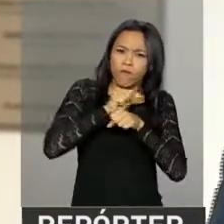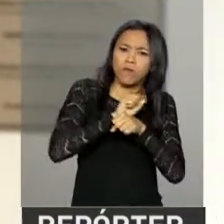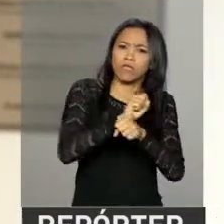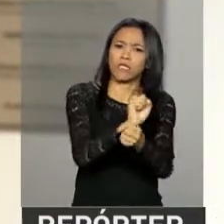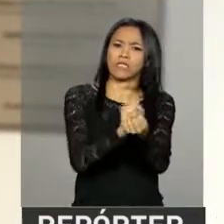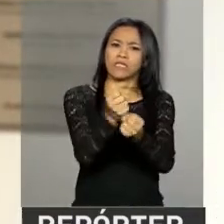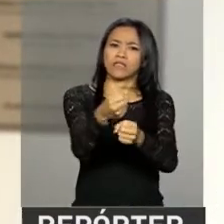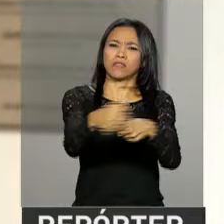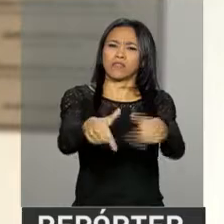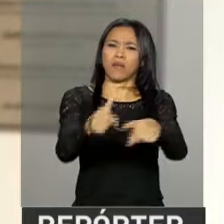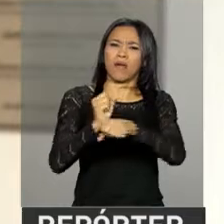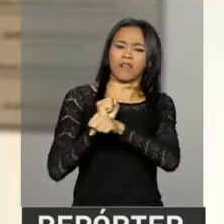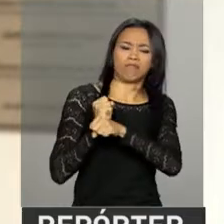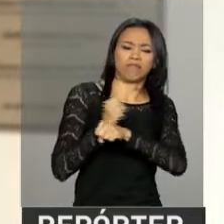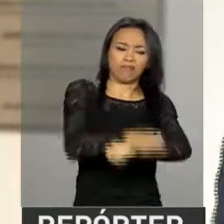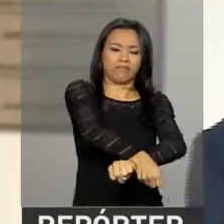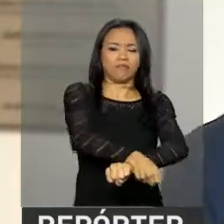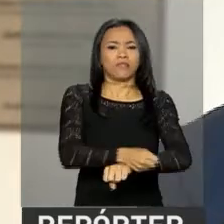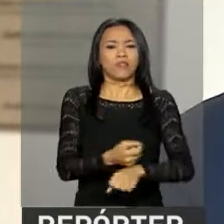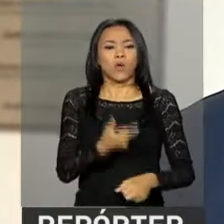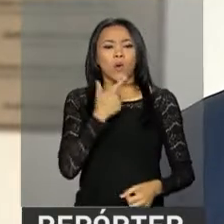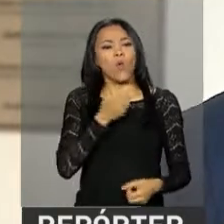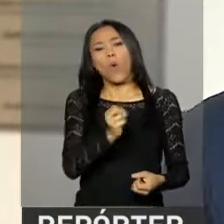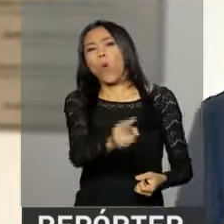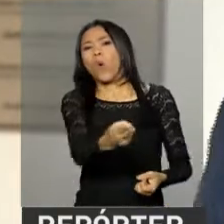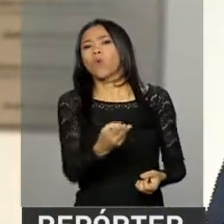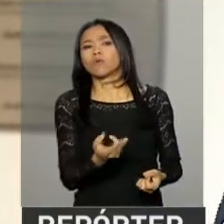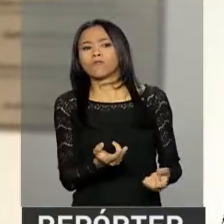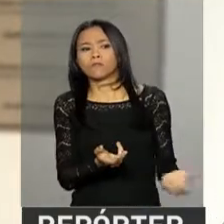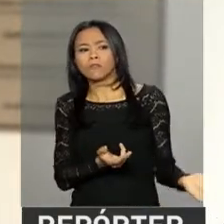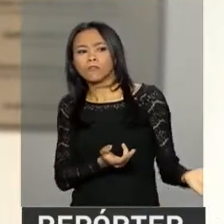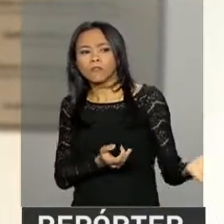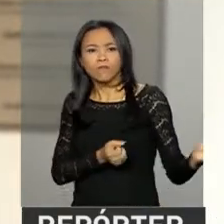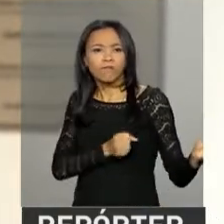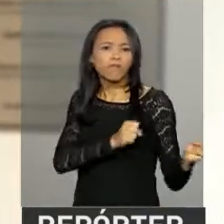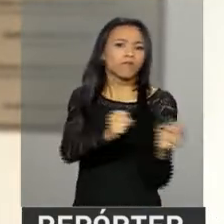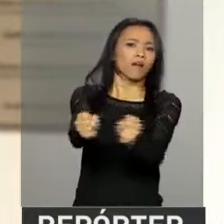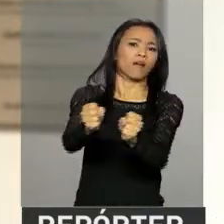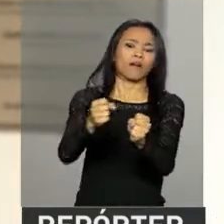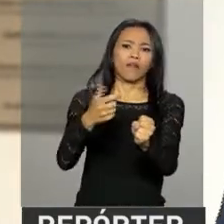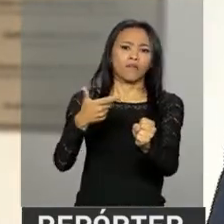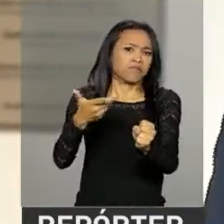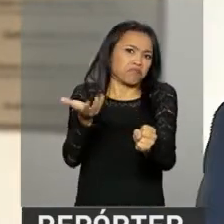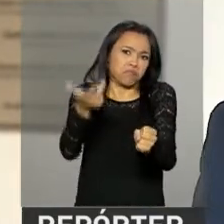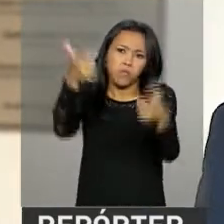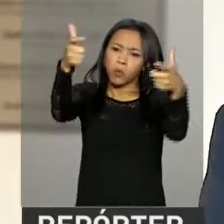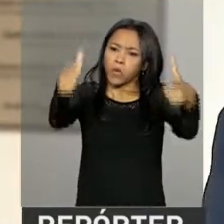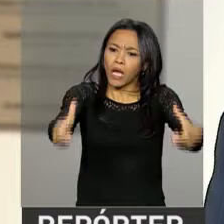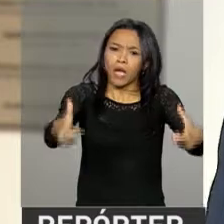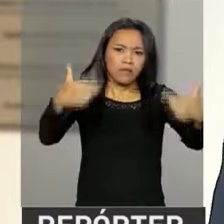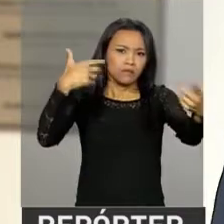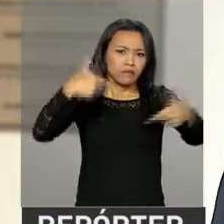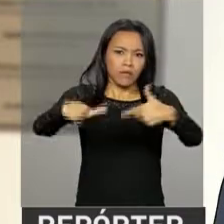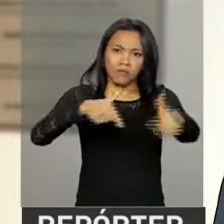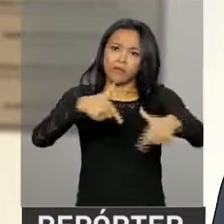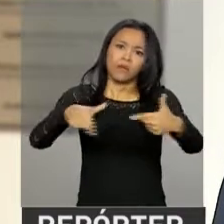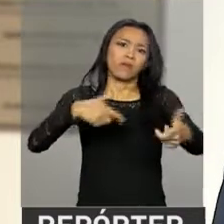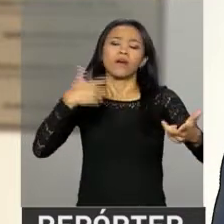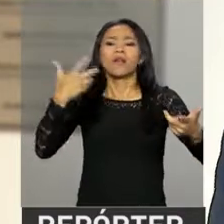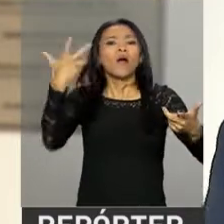eles são novamente anunciados ou são colocados em outras áreas de trabalho das